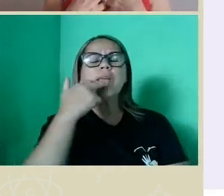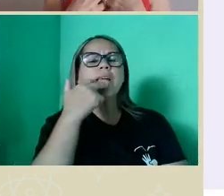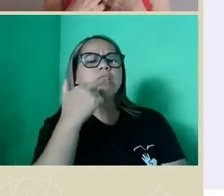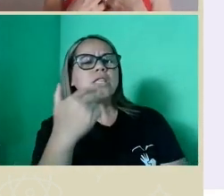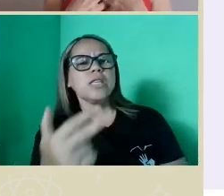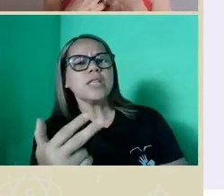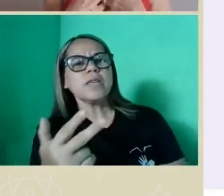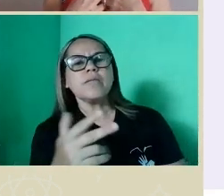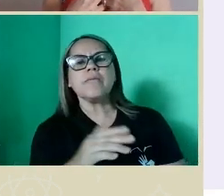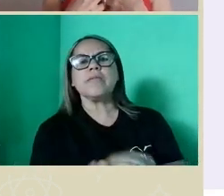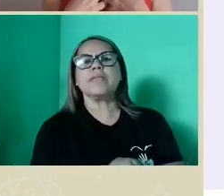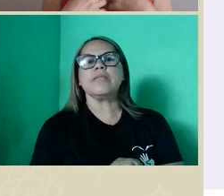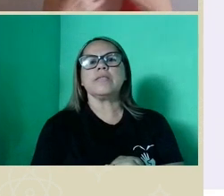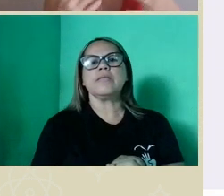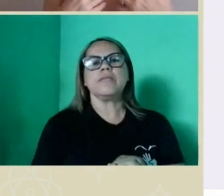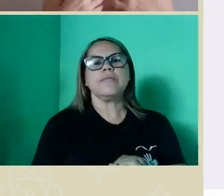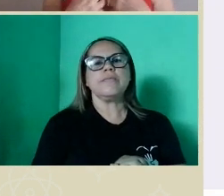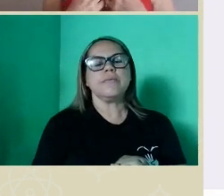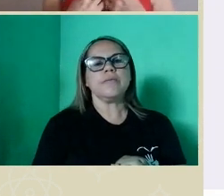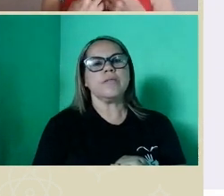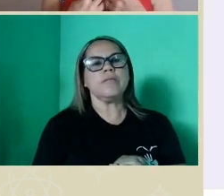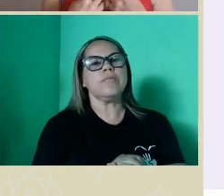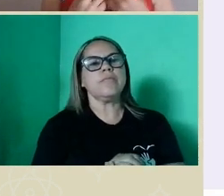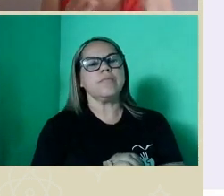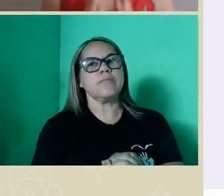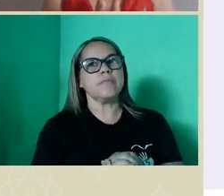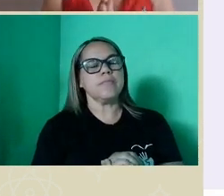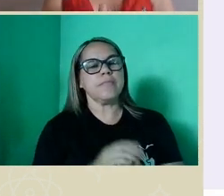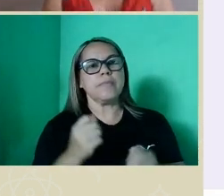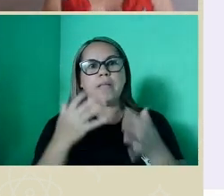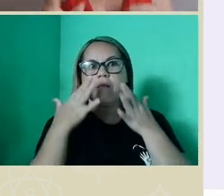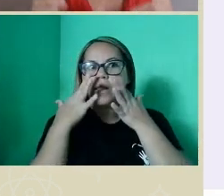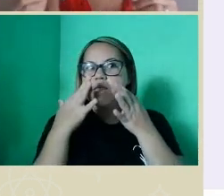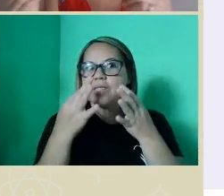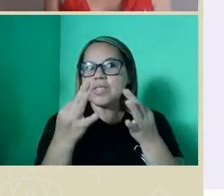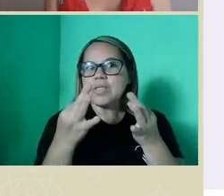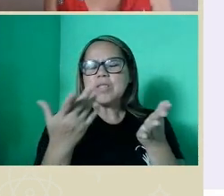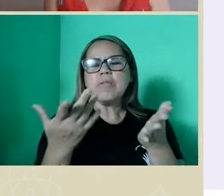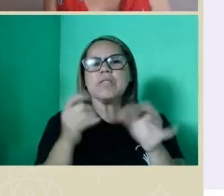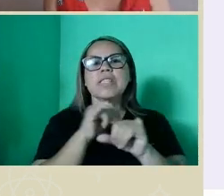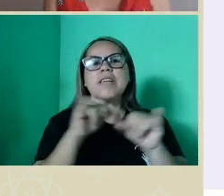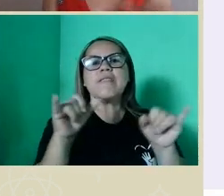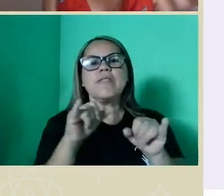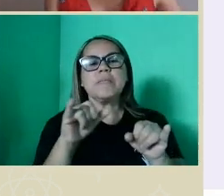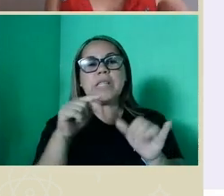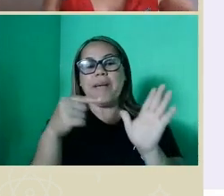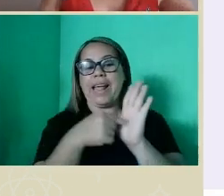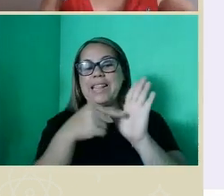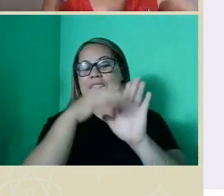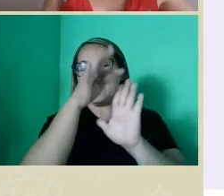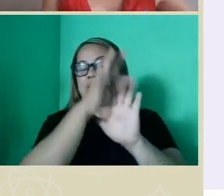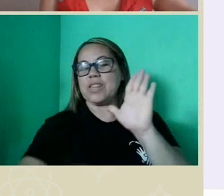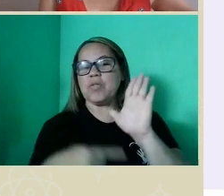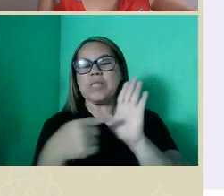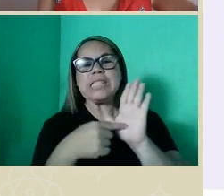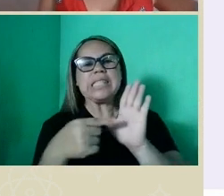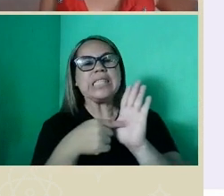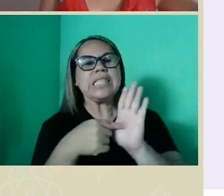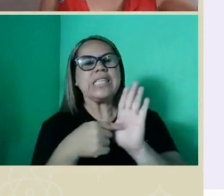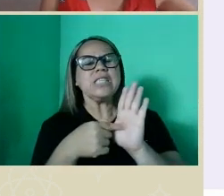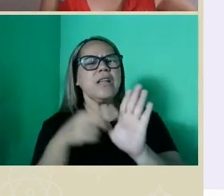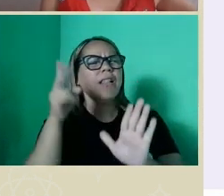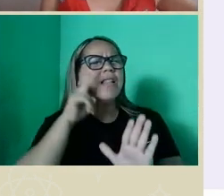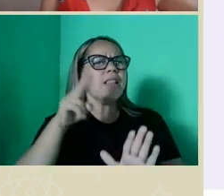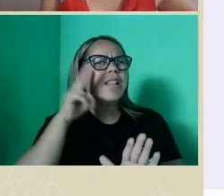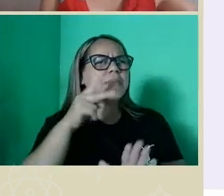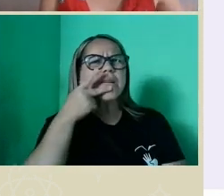informação tá esse conhecimento então de acordo com o texto para administrar lembra que ele fala